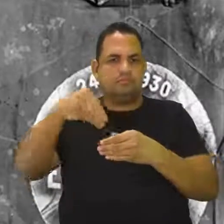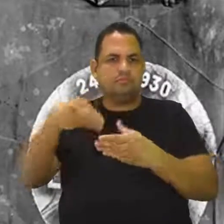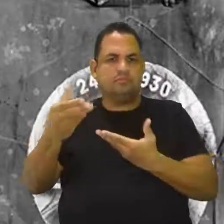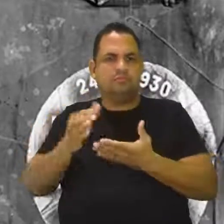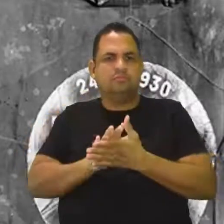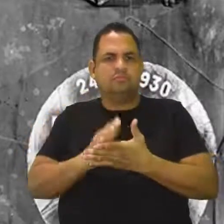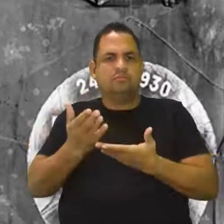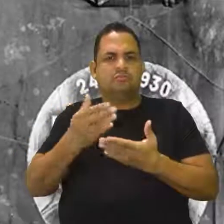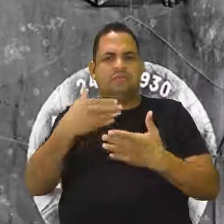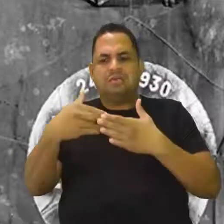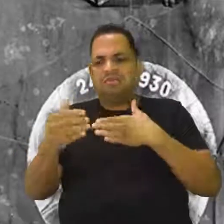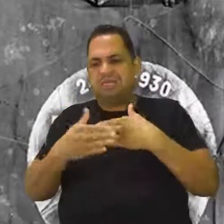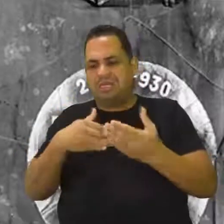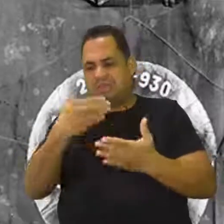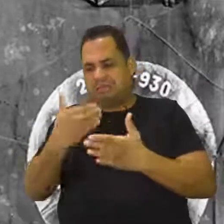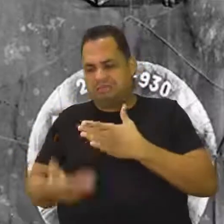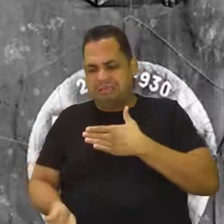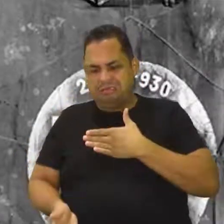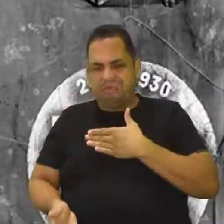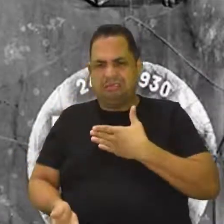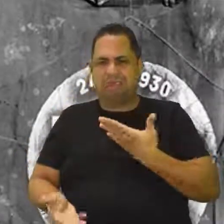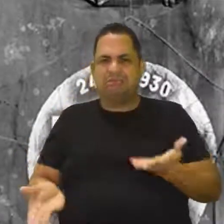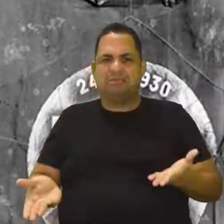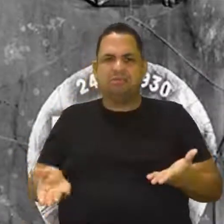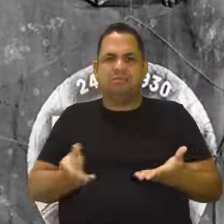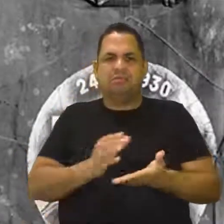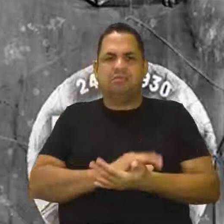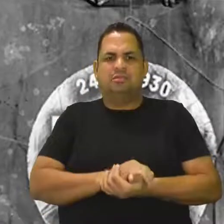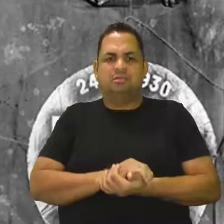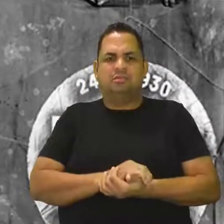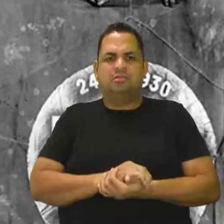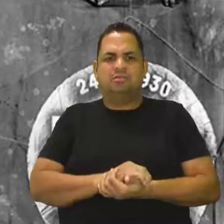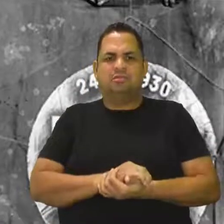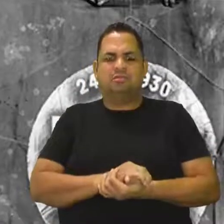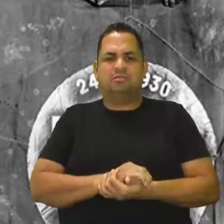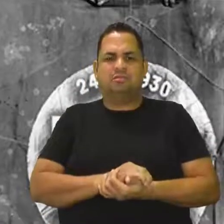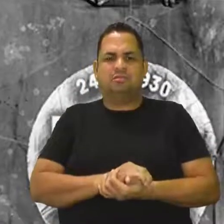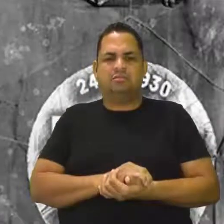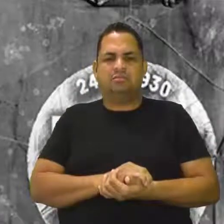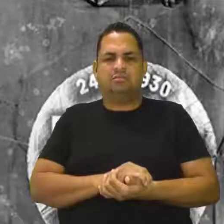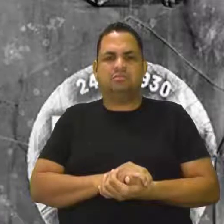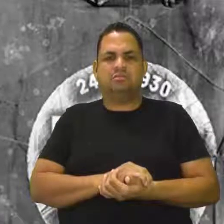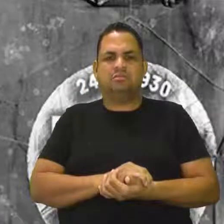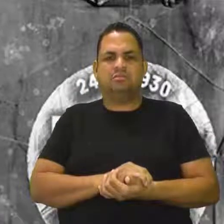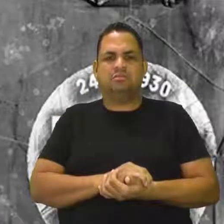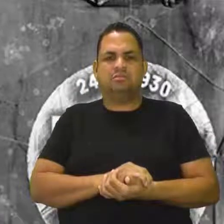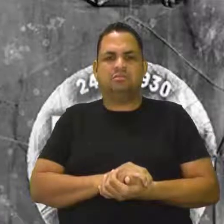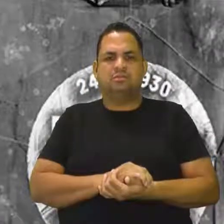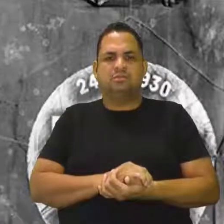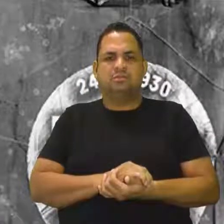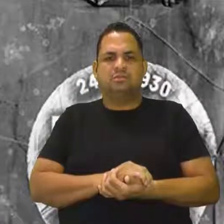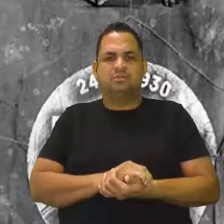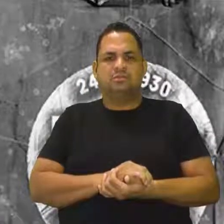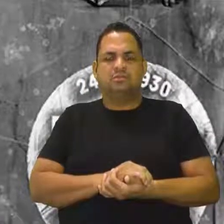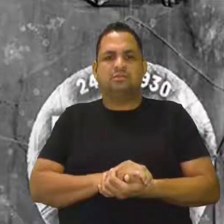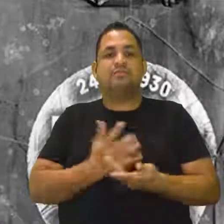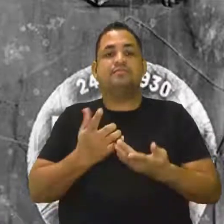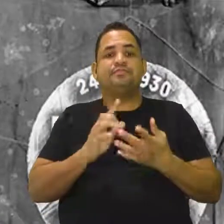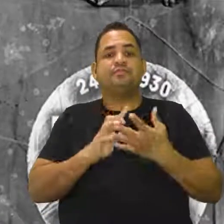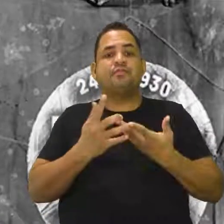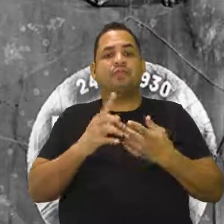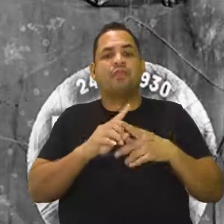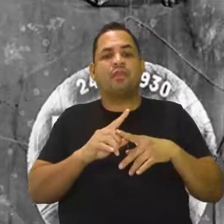urnas eram perdidas. Era um horror, essa questão aí. Mas ele disse, olha,